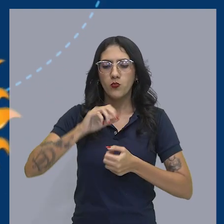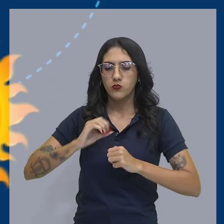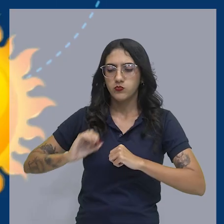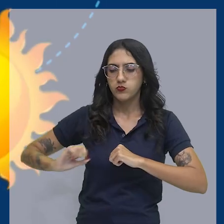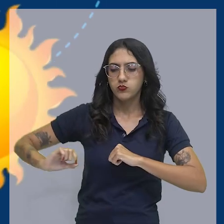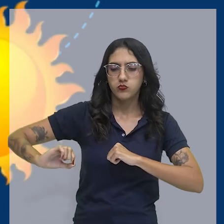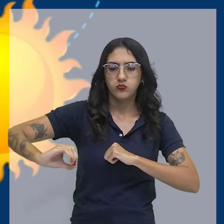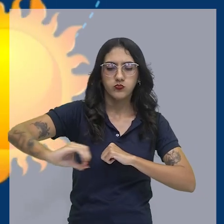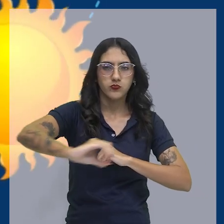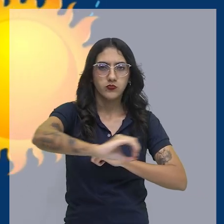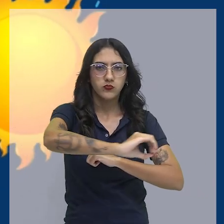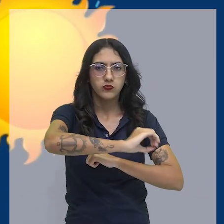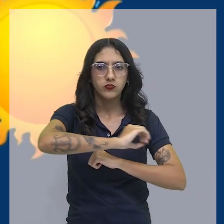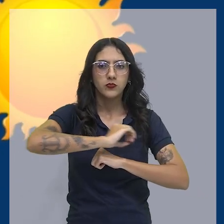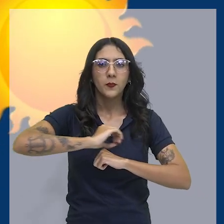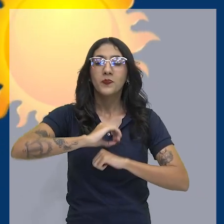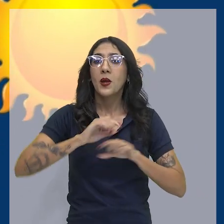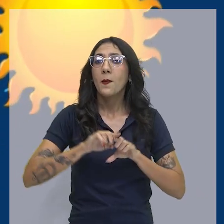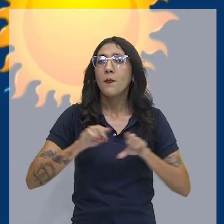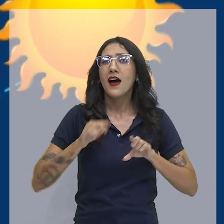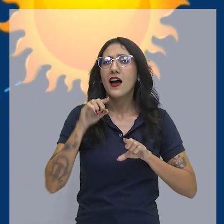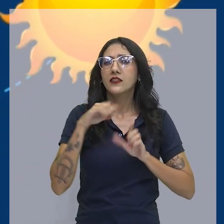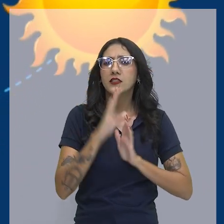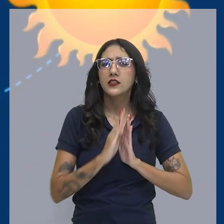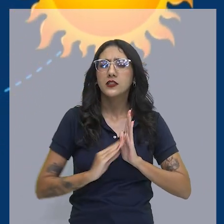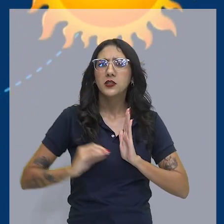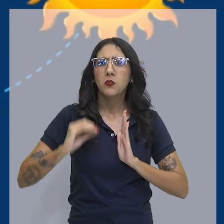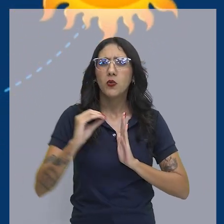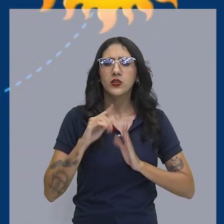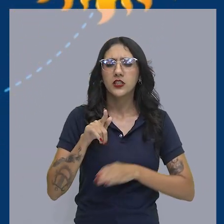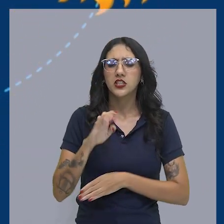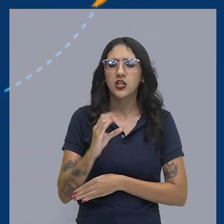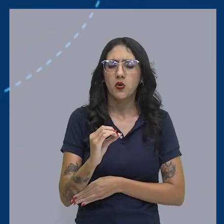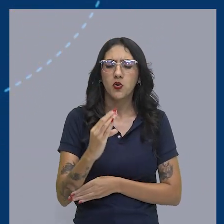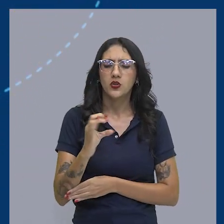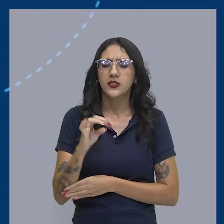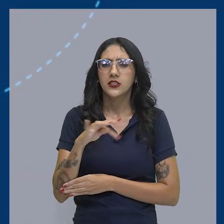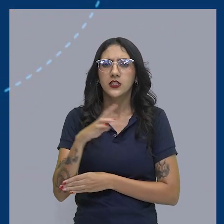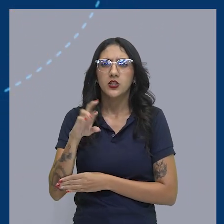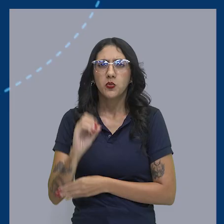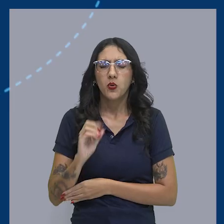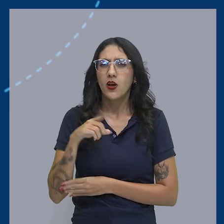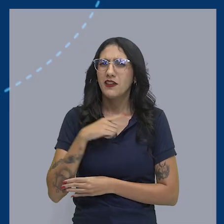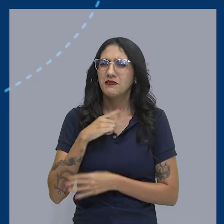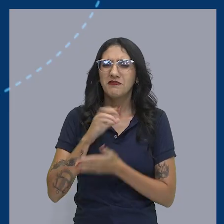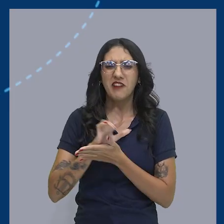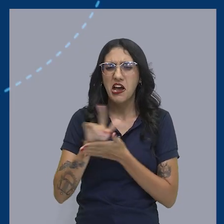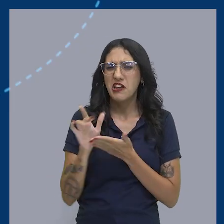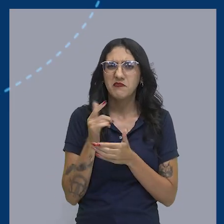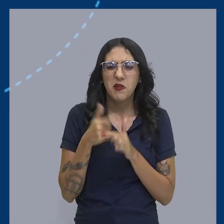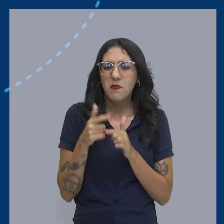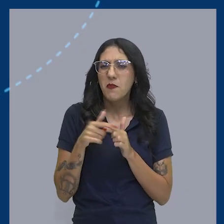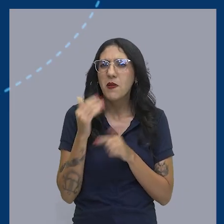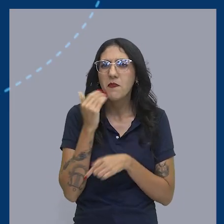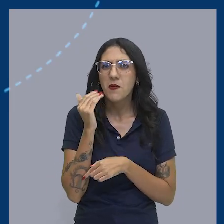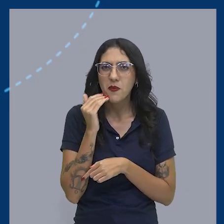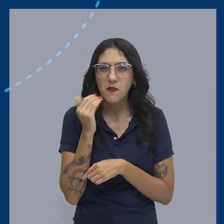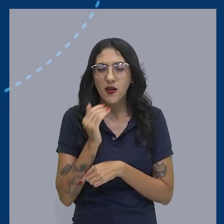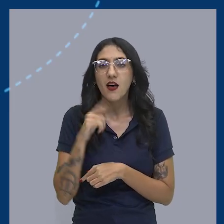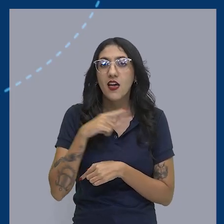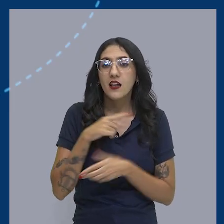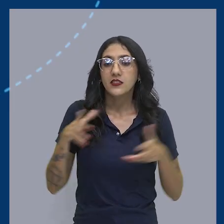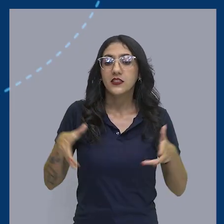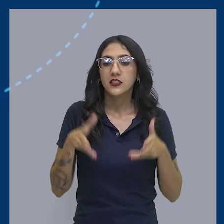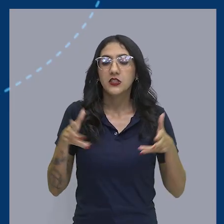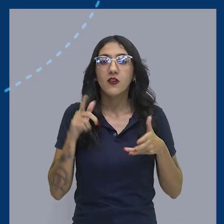Terra, mas este modelo, chamado de modelo geocêntrico, apresentava diversas falhas que incentivaram o